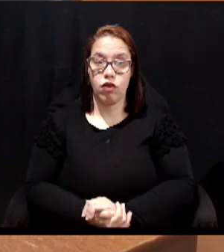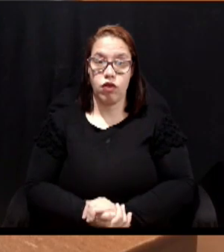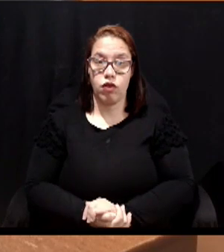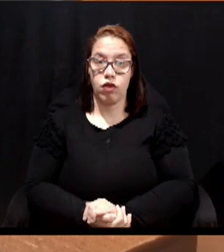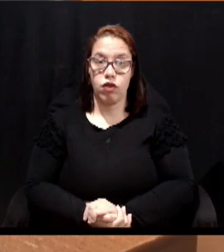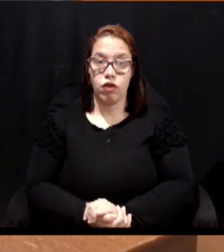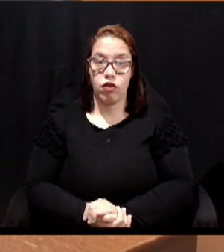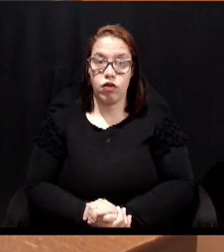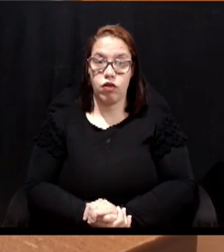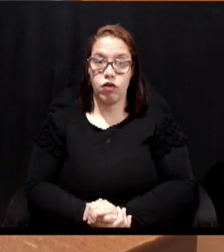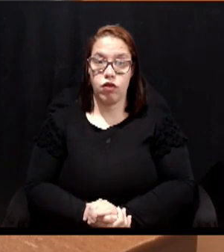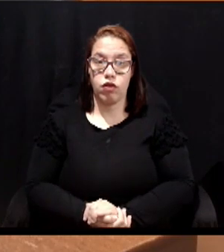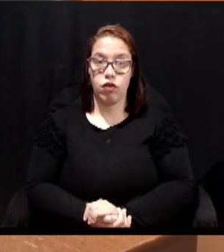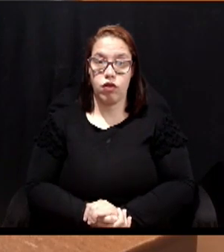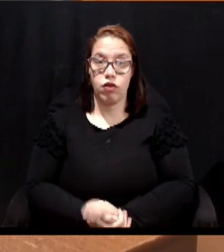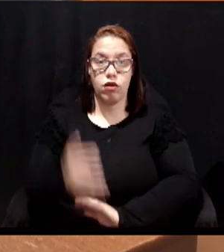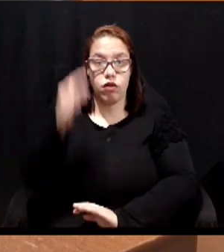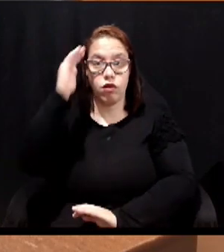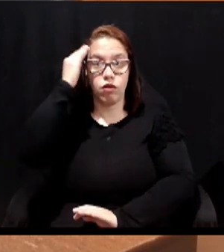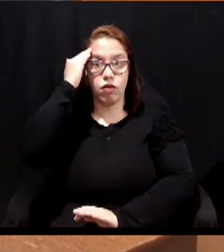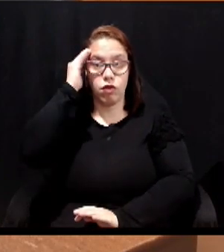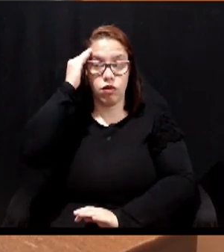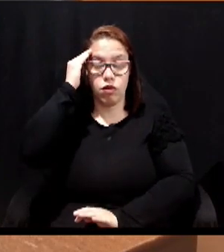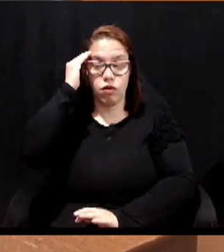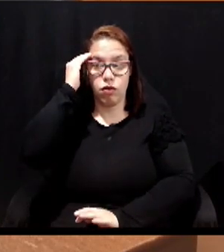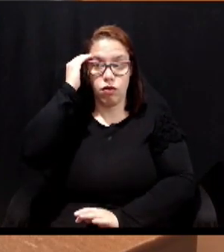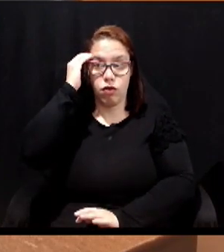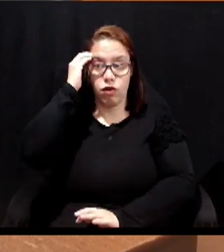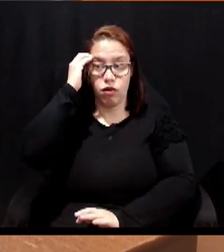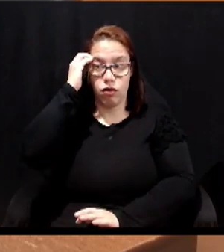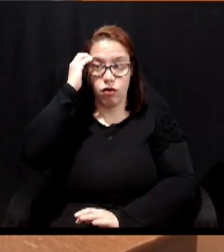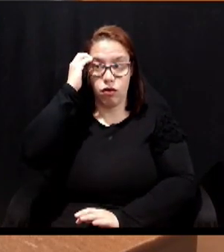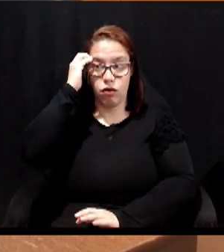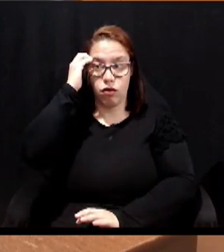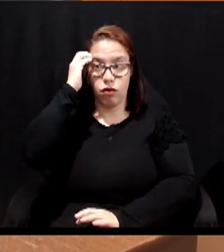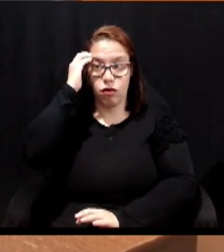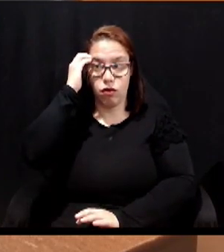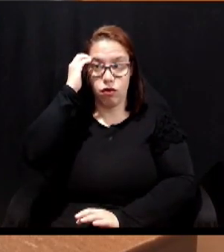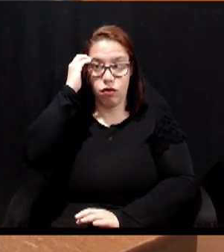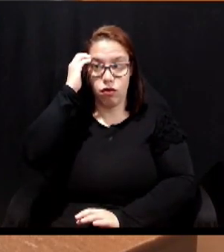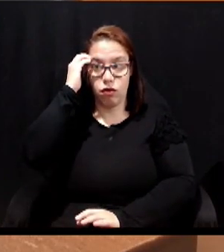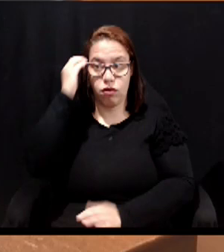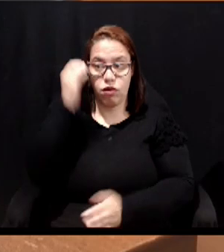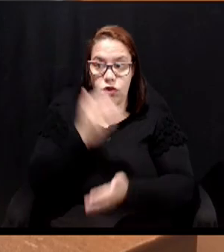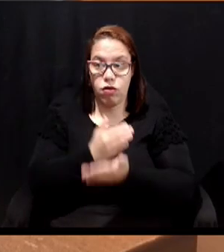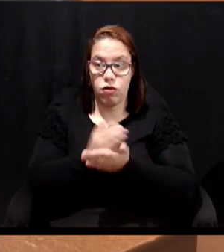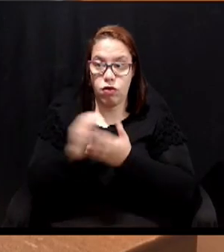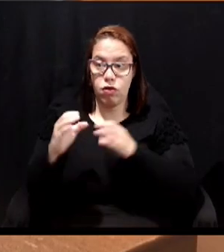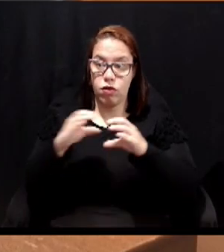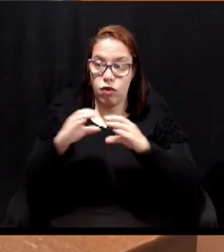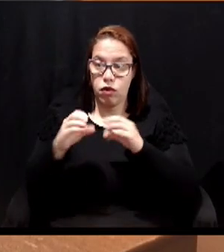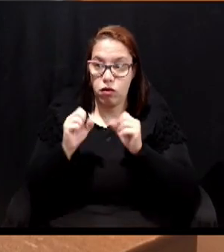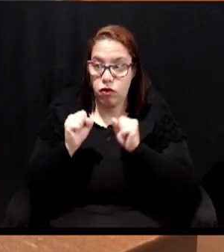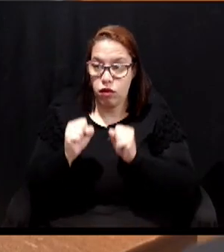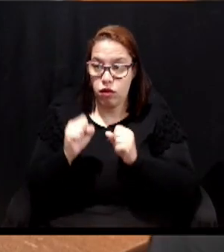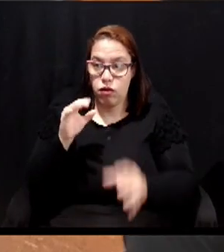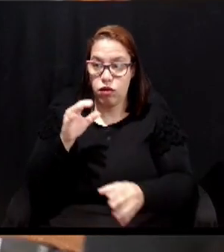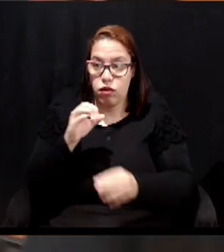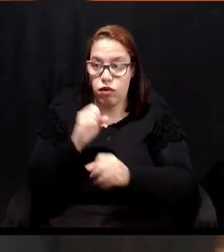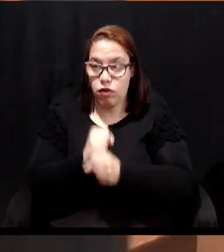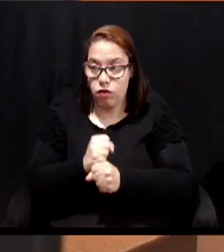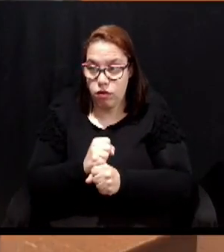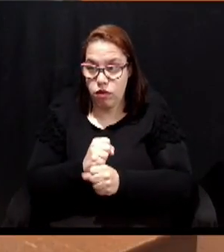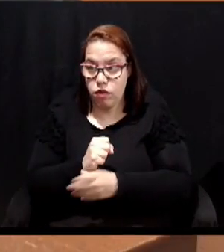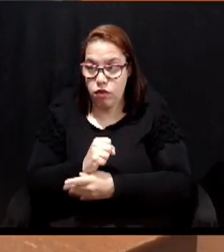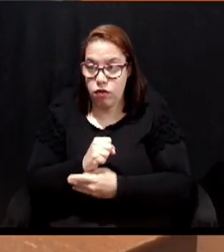gente entender, né, como que a partir da comunicação, como que a gente pode se somar